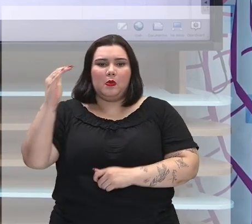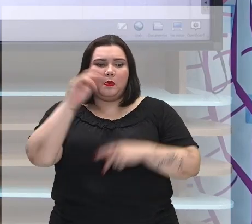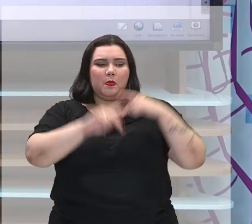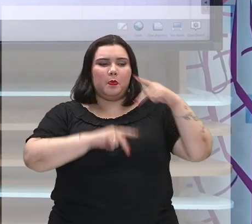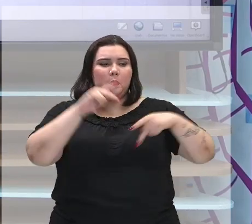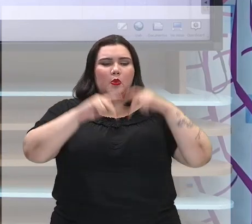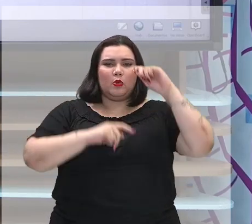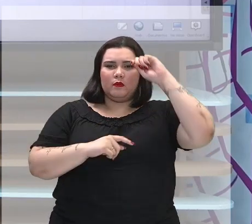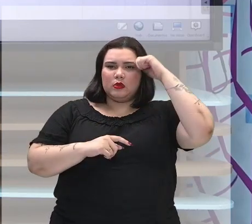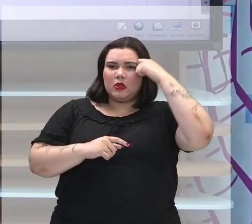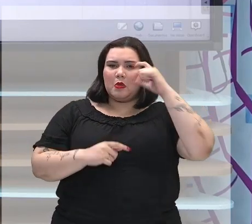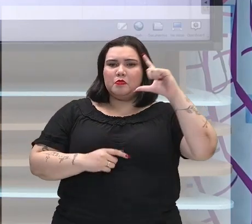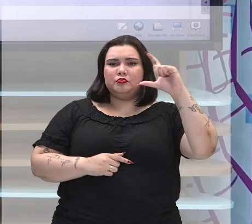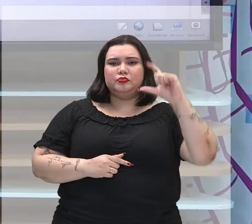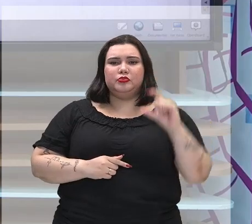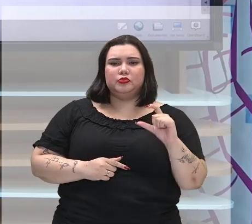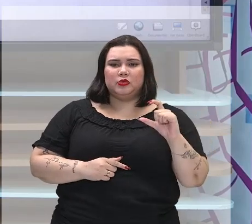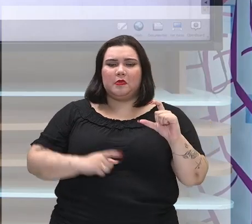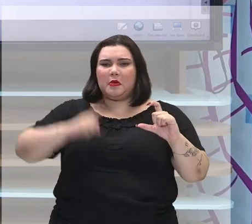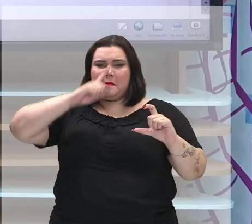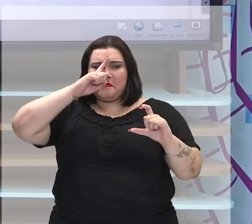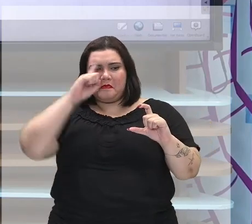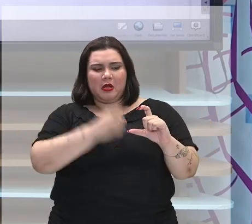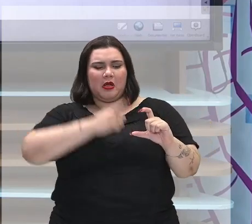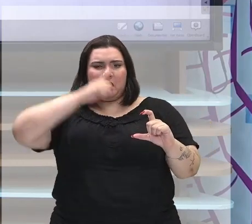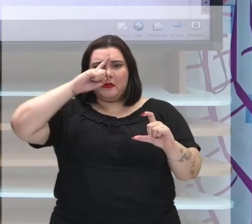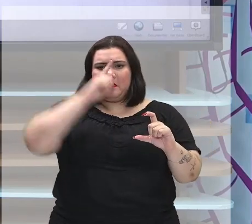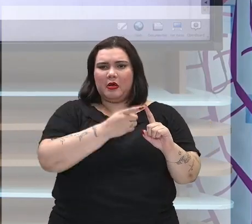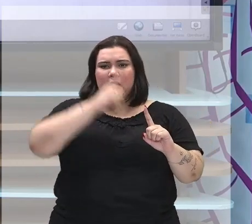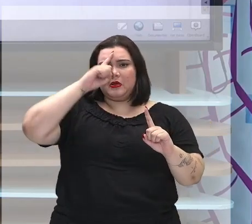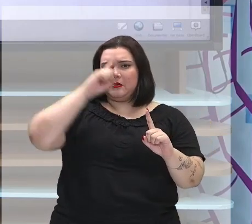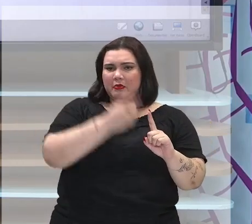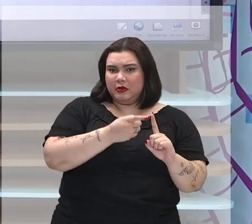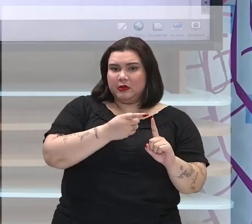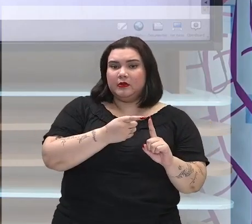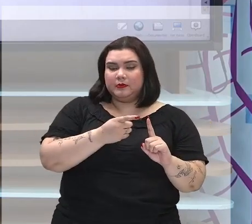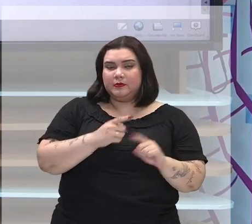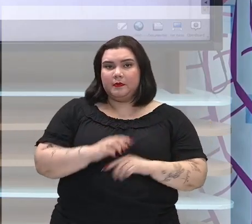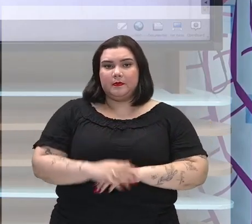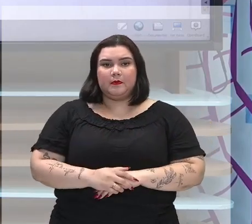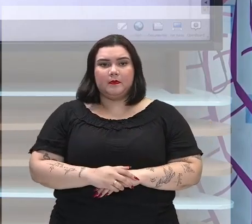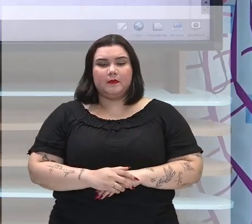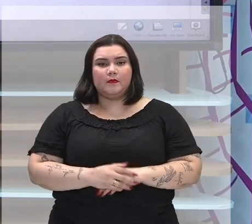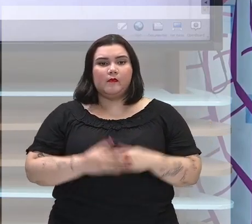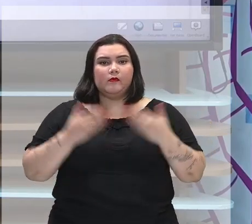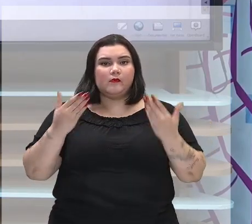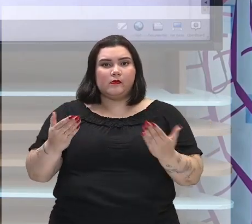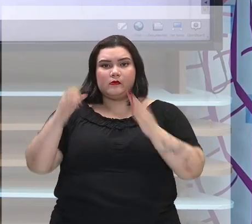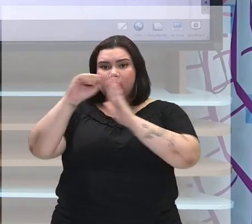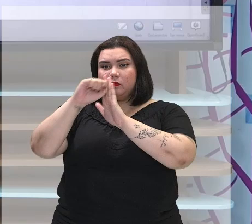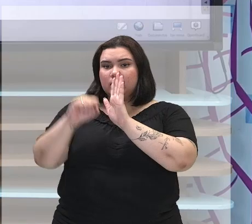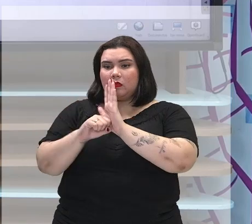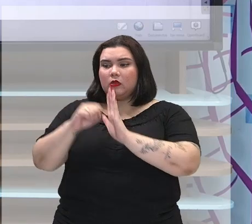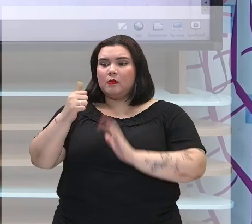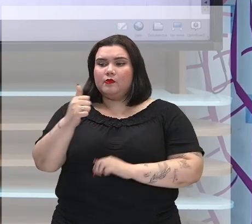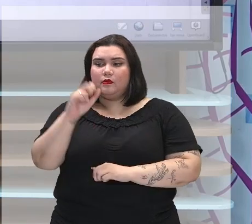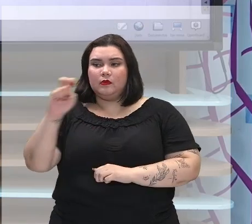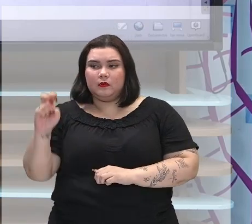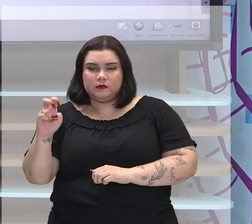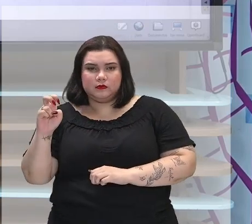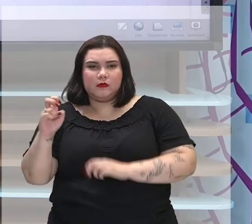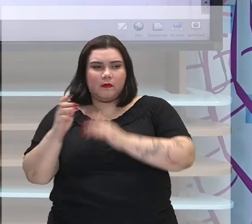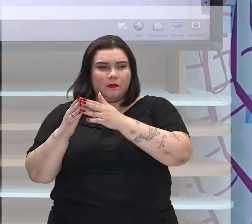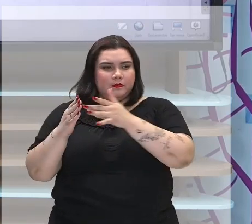dentro do século XIV, XV, você tem justamente o quê? A implementação